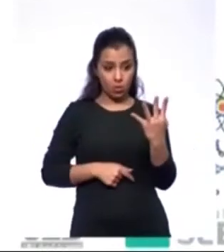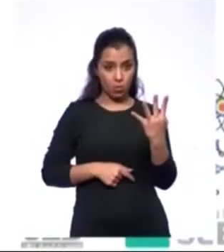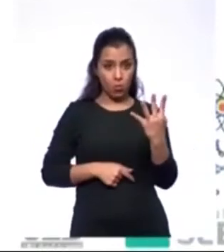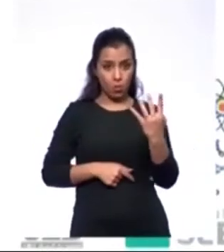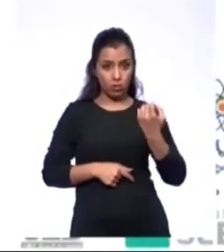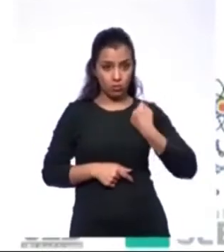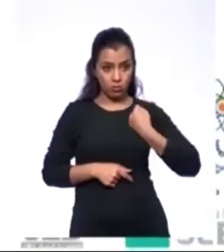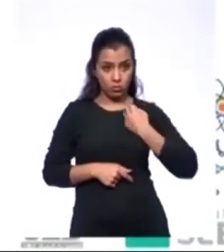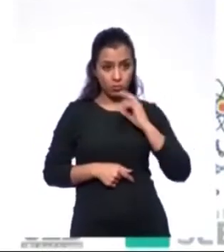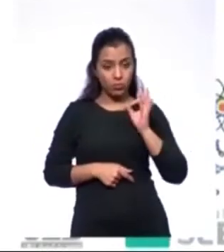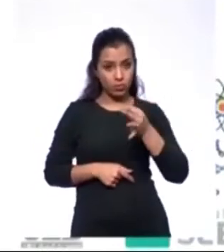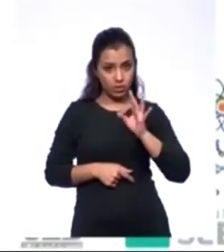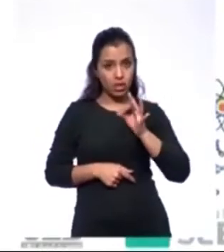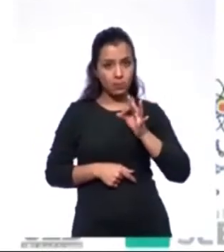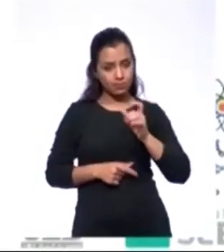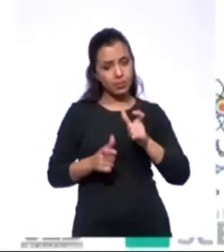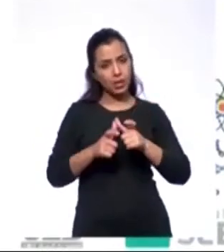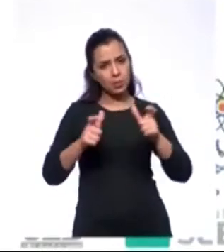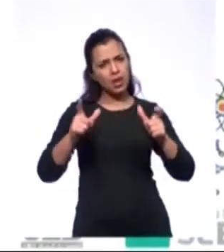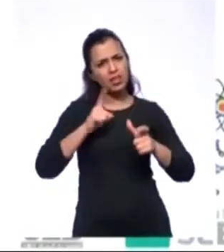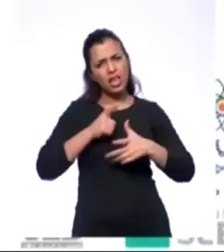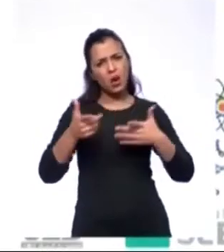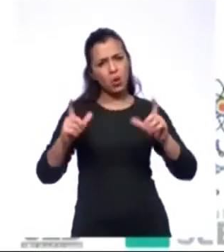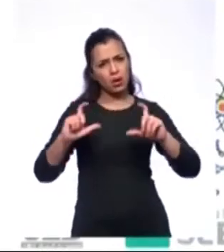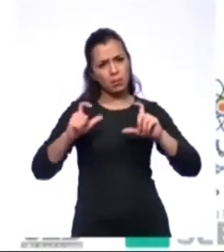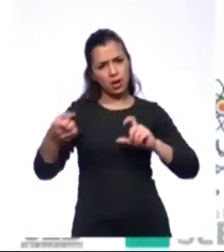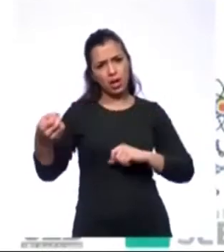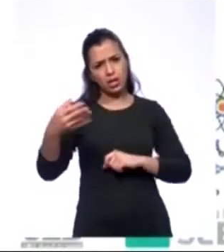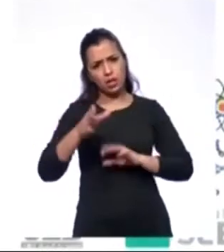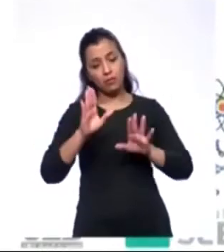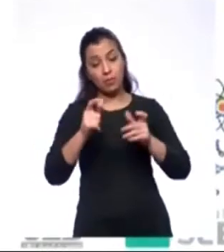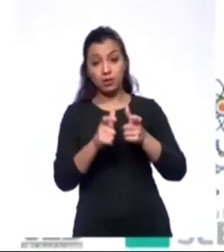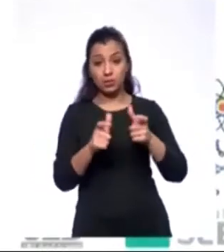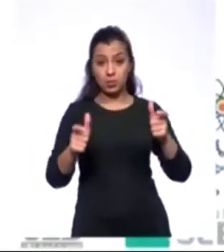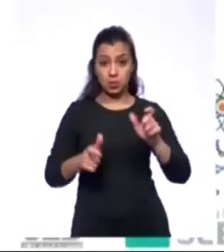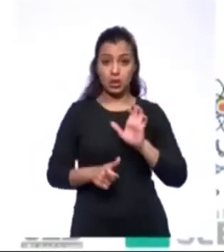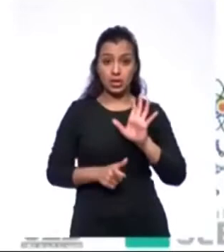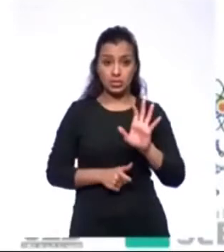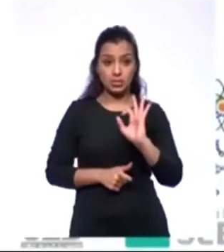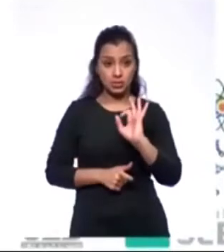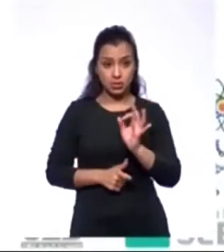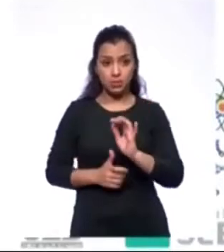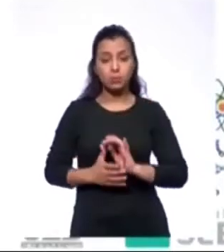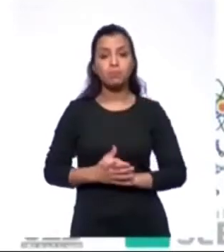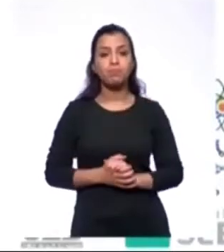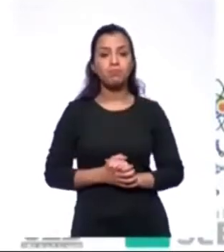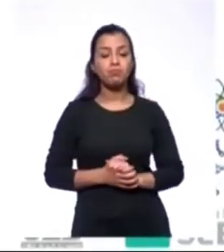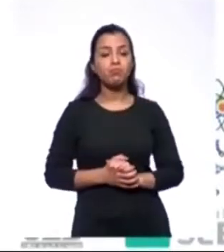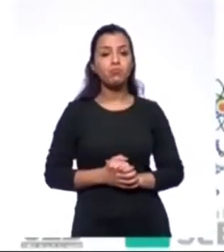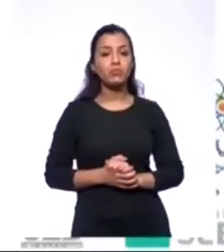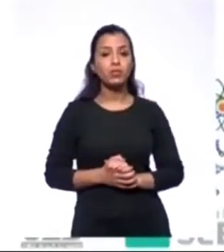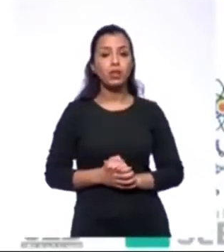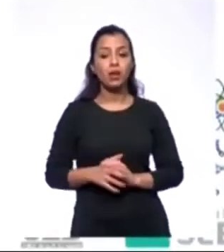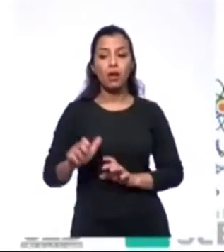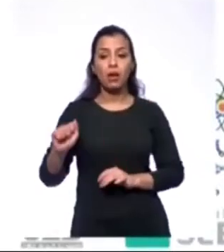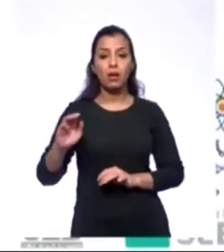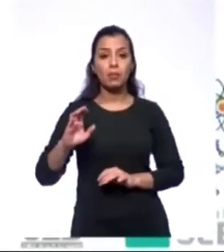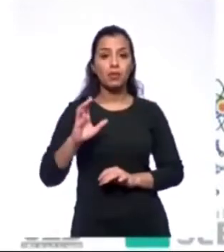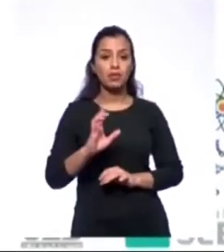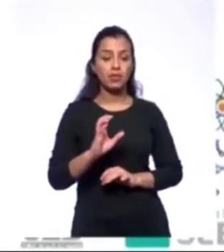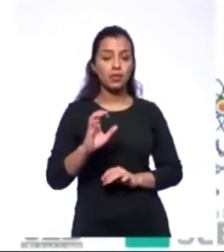maioria delas ainda três letras e quatro algarismos nessa ordem usando o alfabeto de 26 letras e